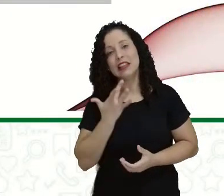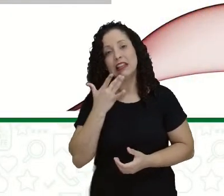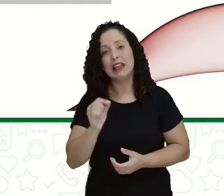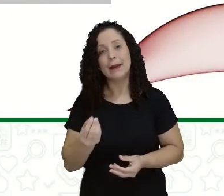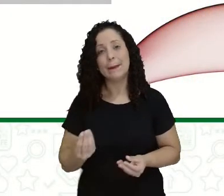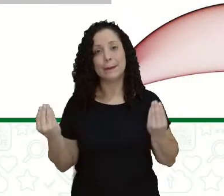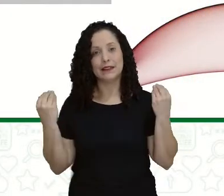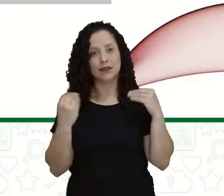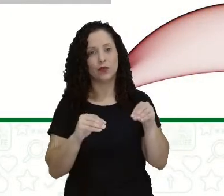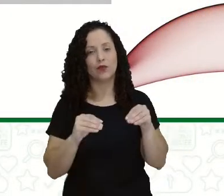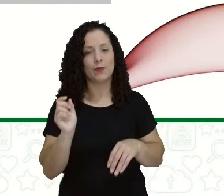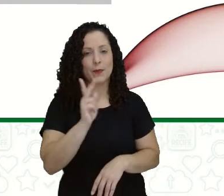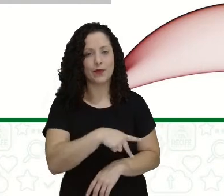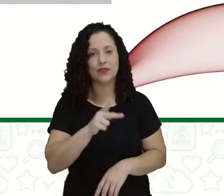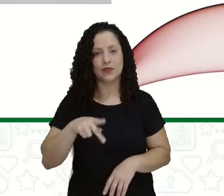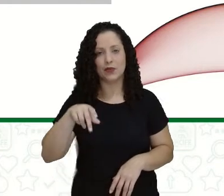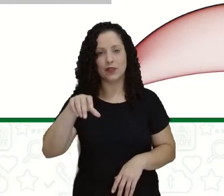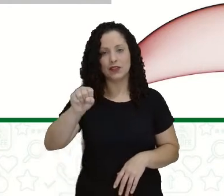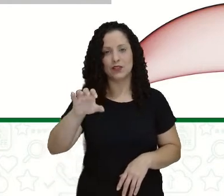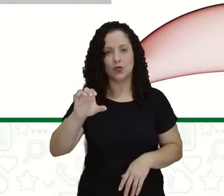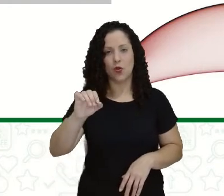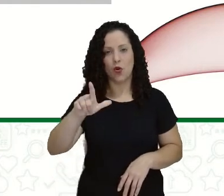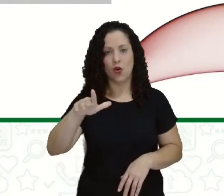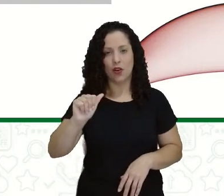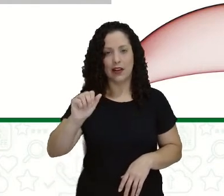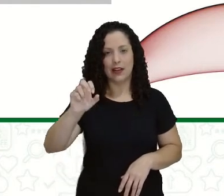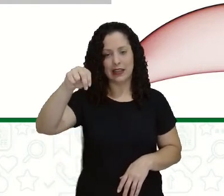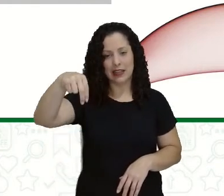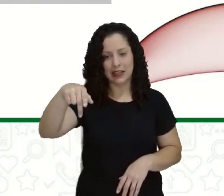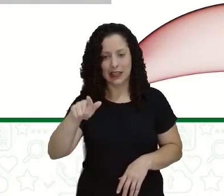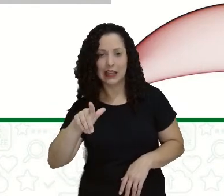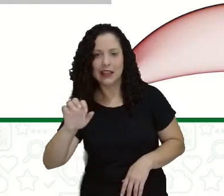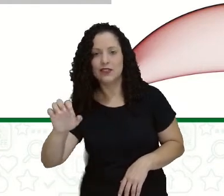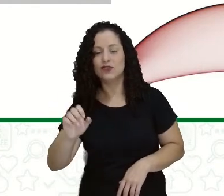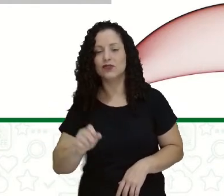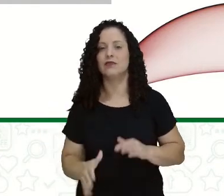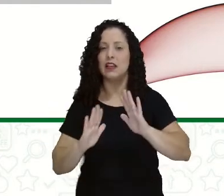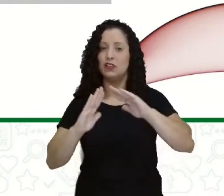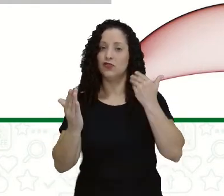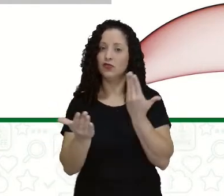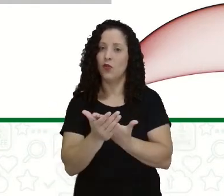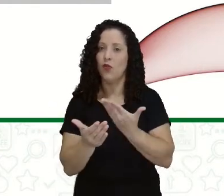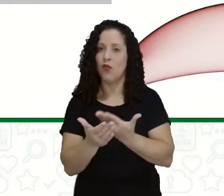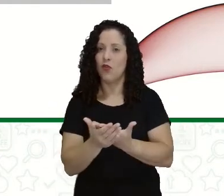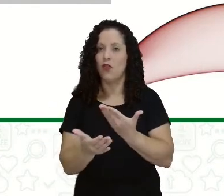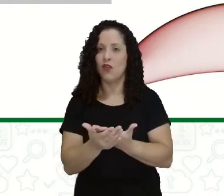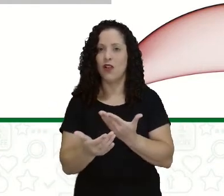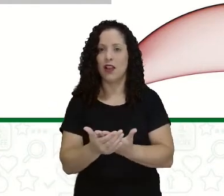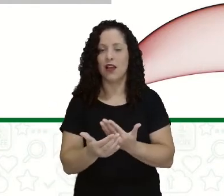foi a professora Solange, lá da escola Dr. Ebenezer